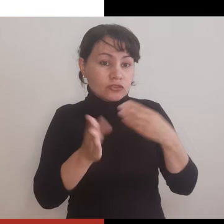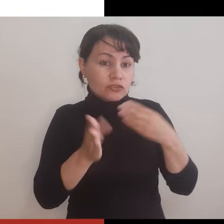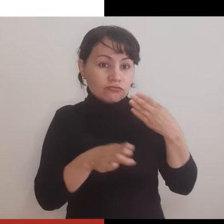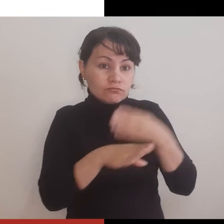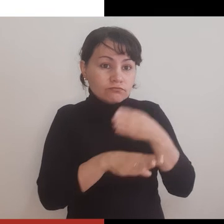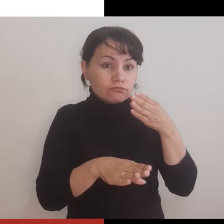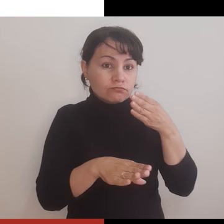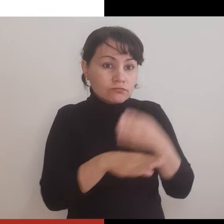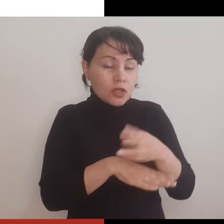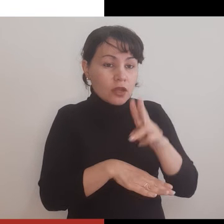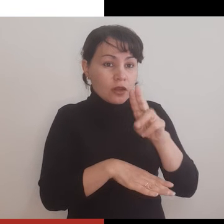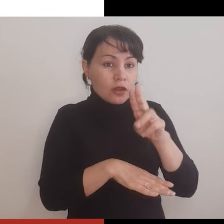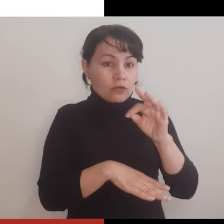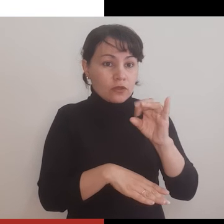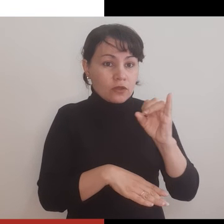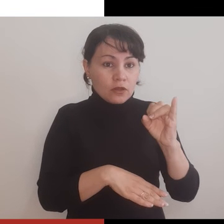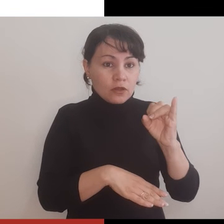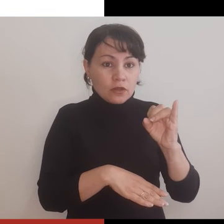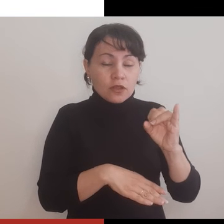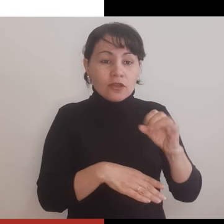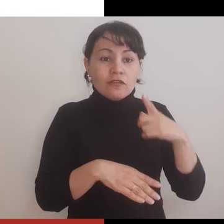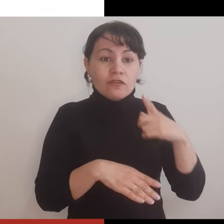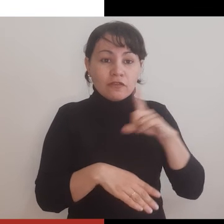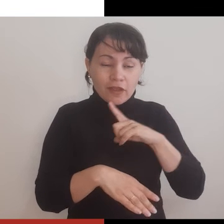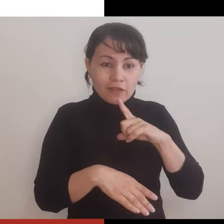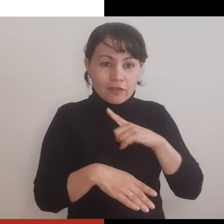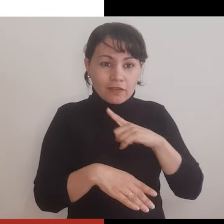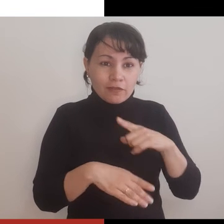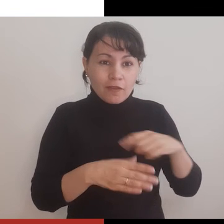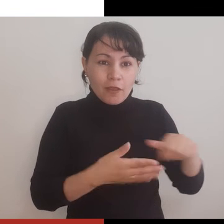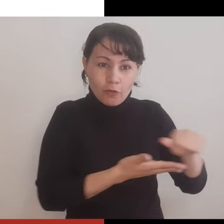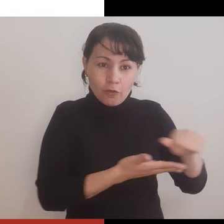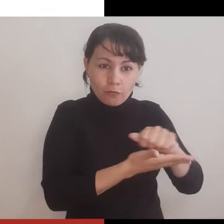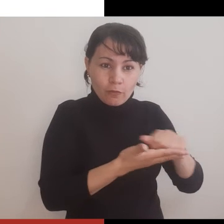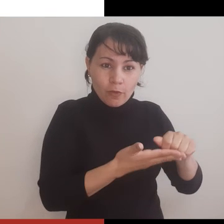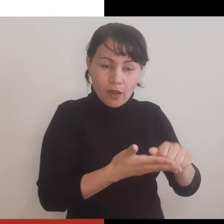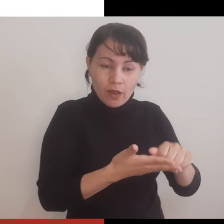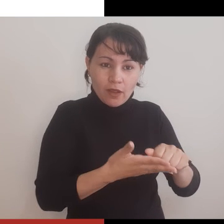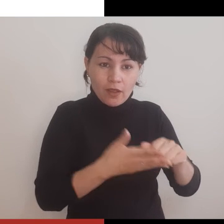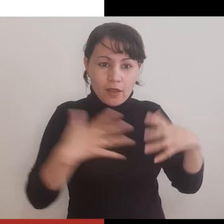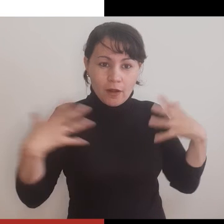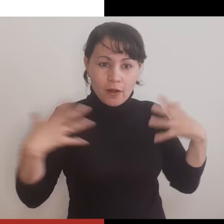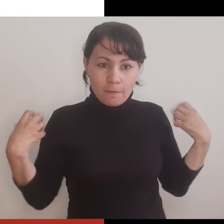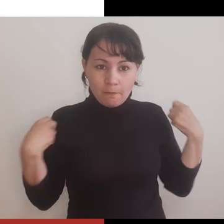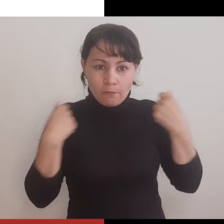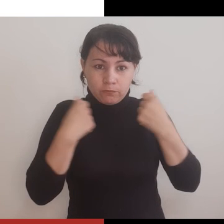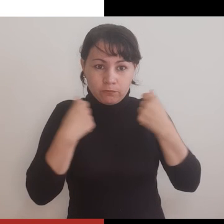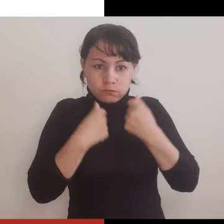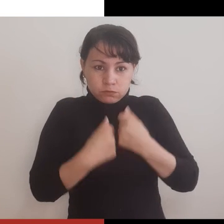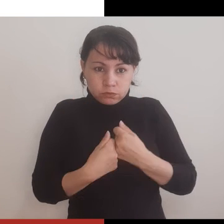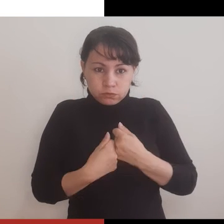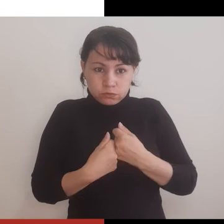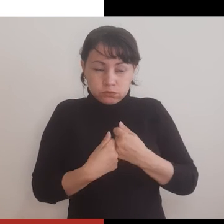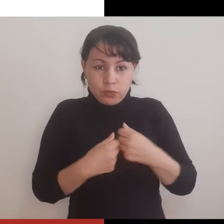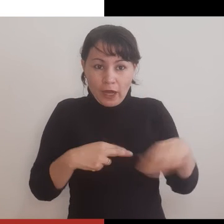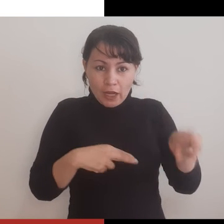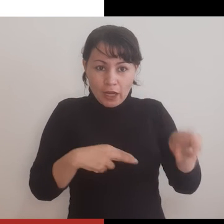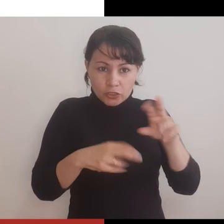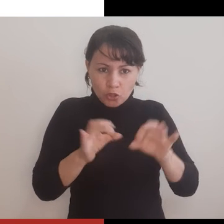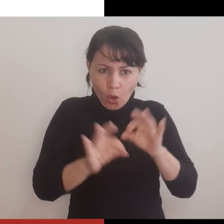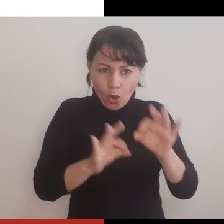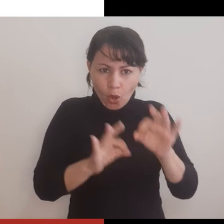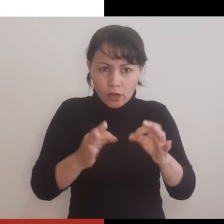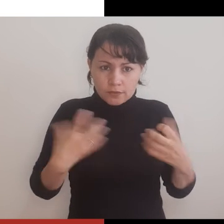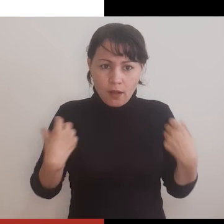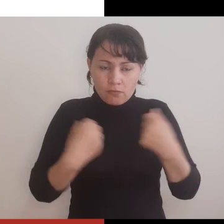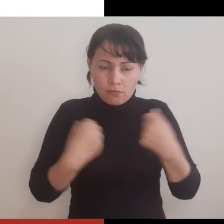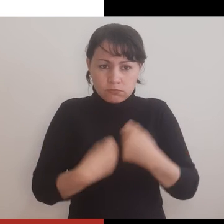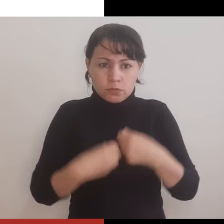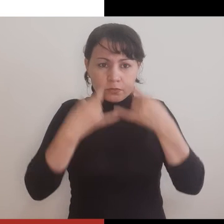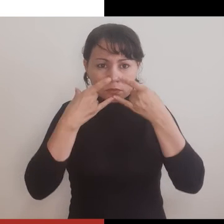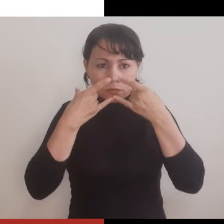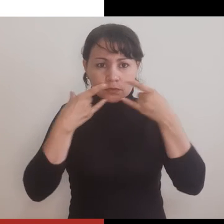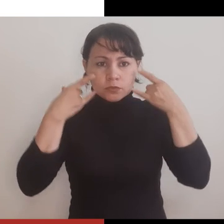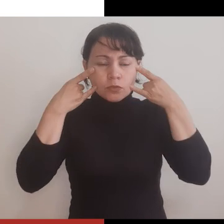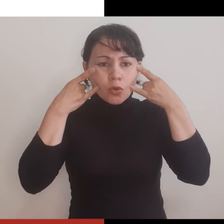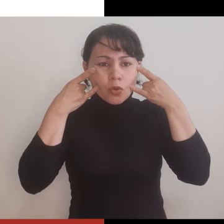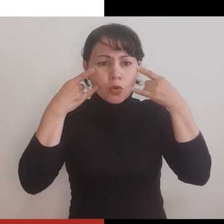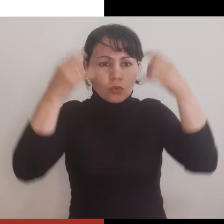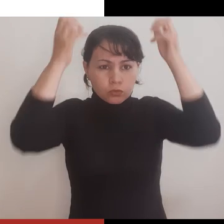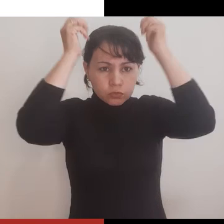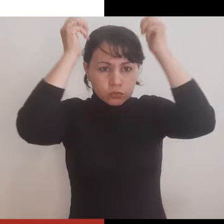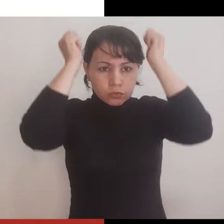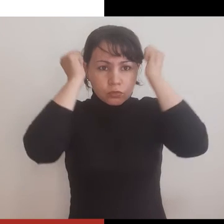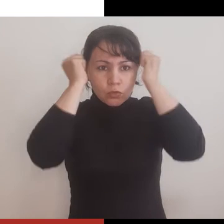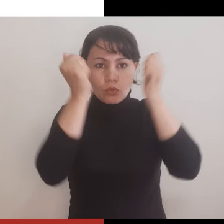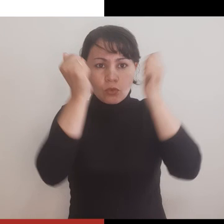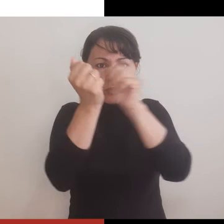intensiva, ele vai ter o espaço ali para colocar o seu EPI completo, né? E ao final do seu plantão,